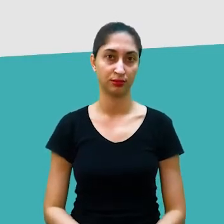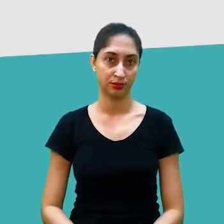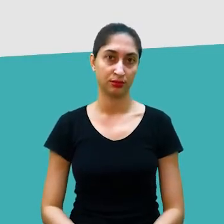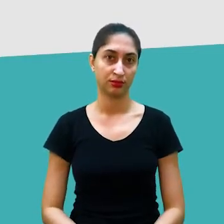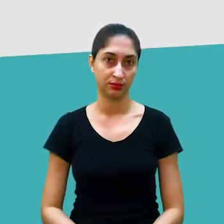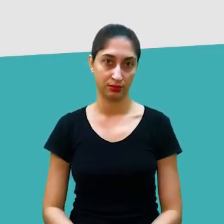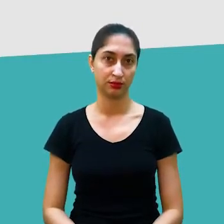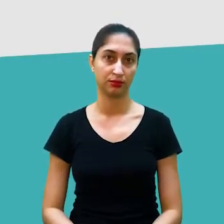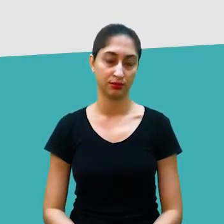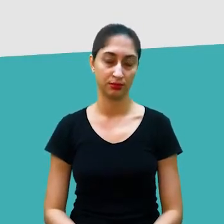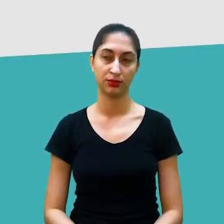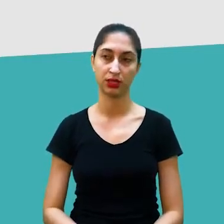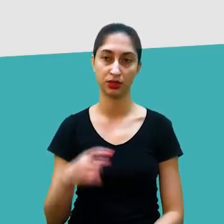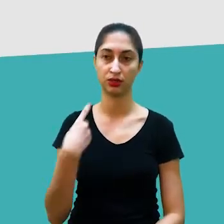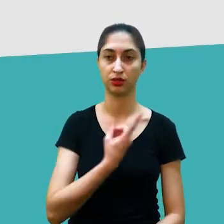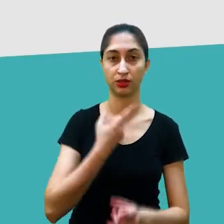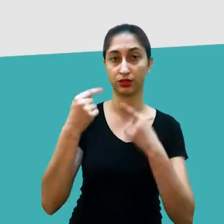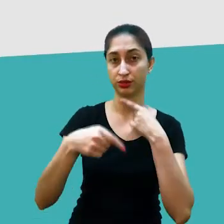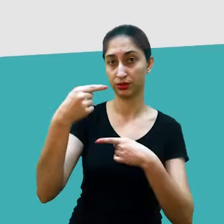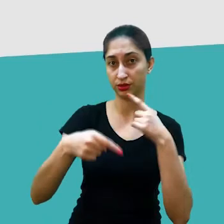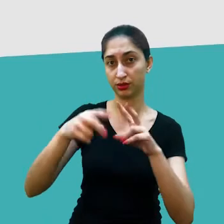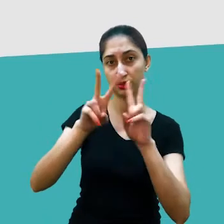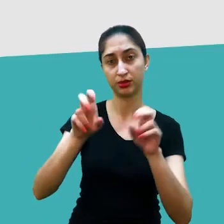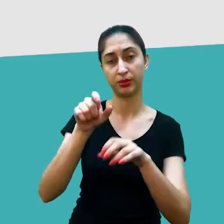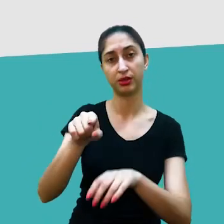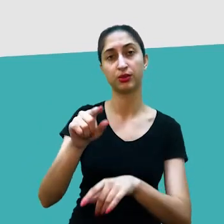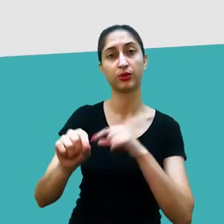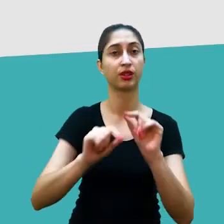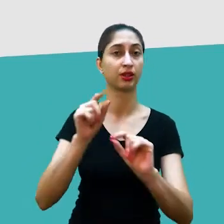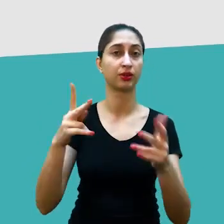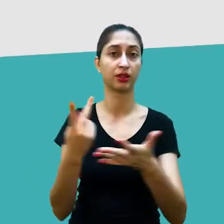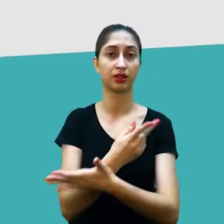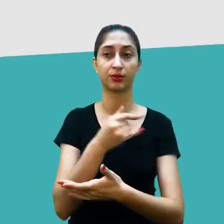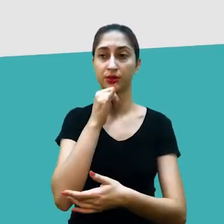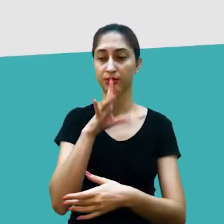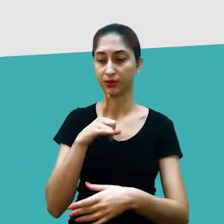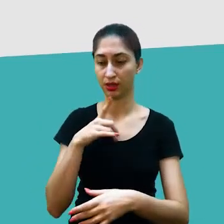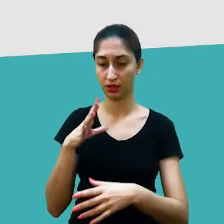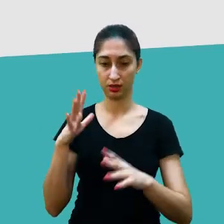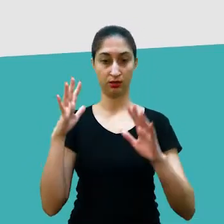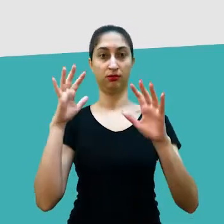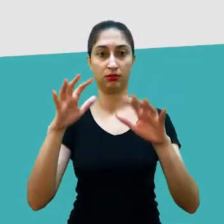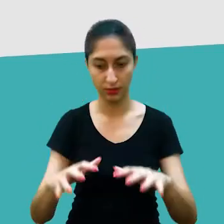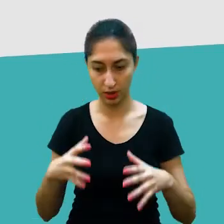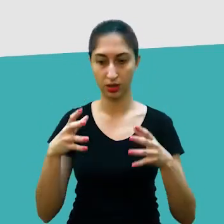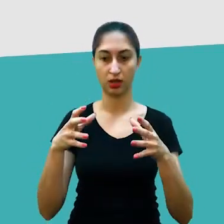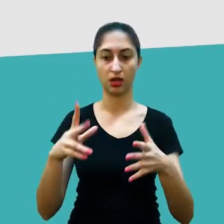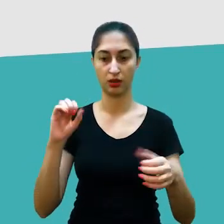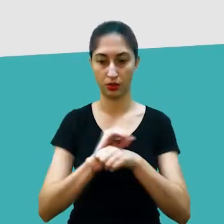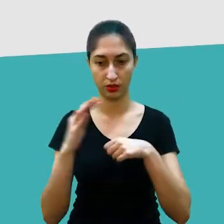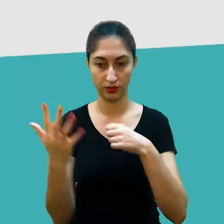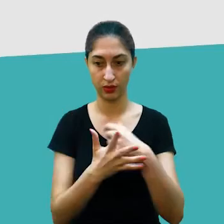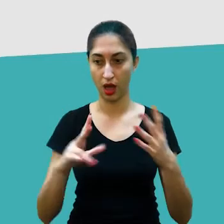nós discutimos muito isso dentro do núcleo. O que acontece depois de um movimento tão brusco e tão gigantesco como essa